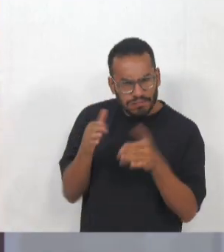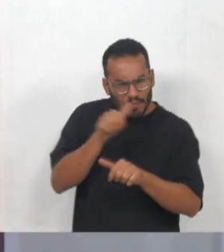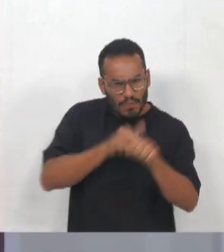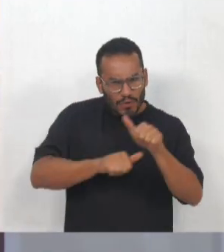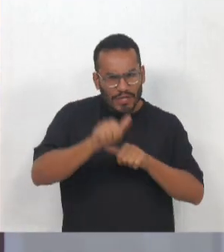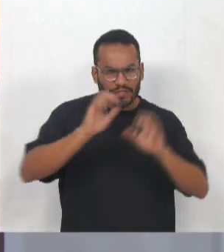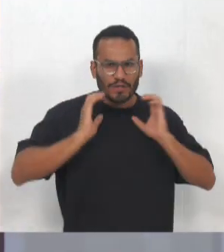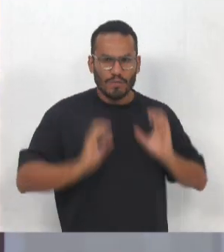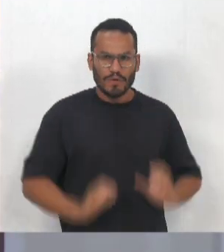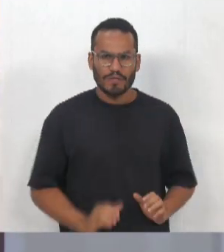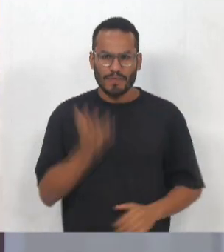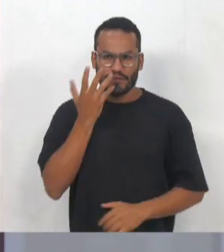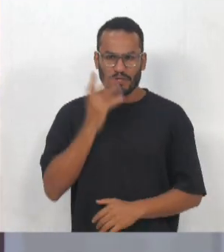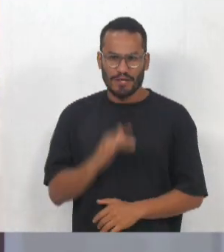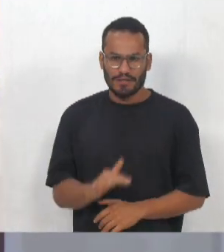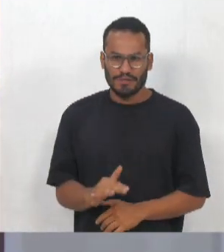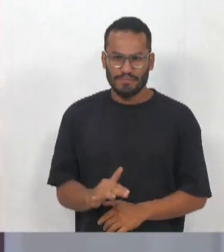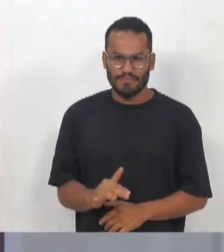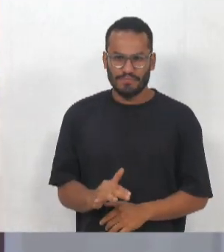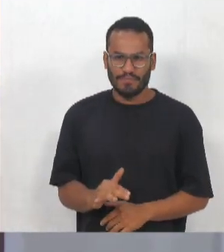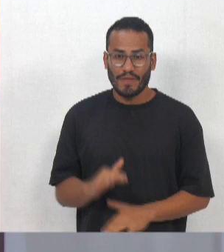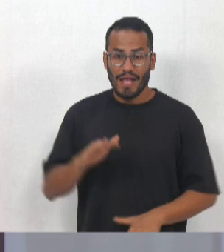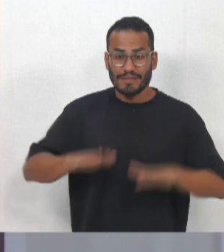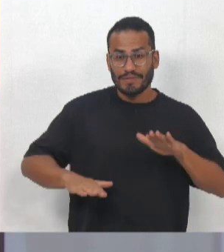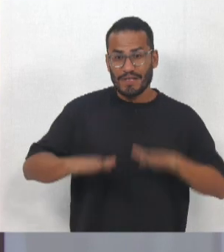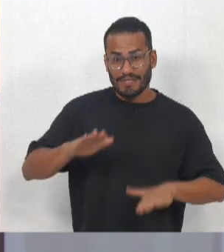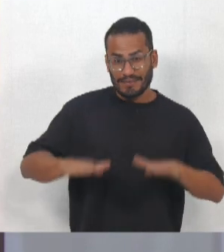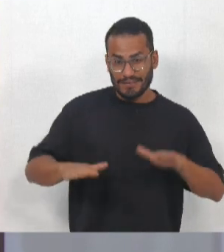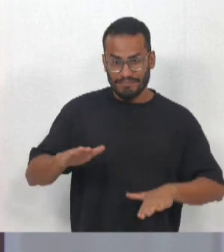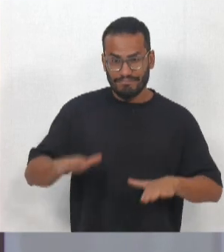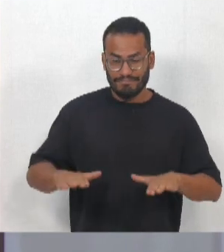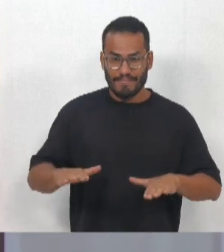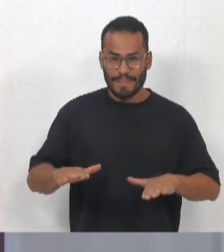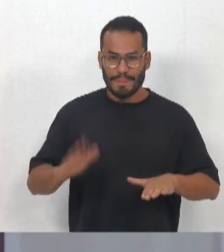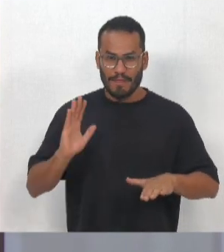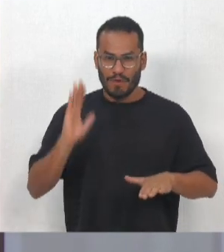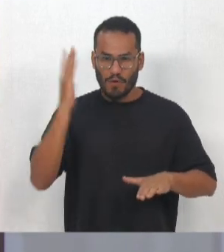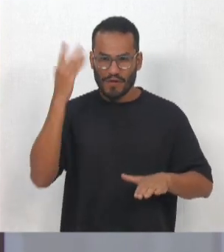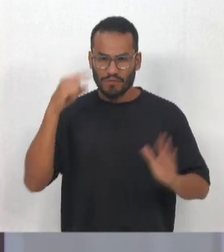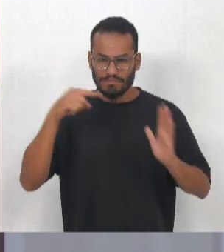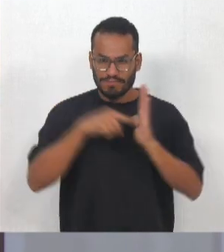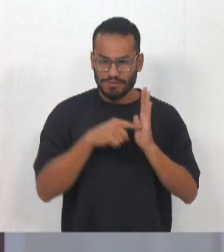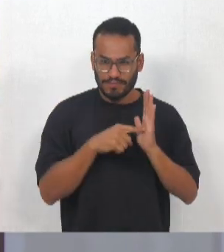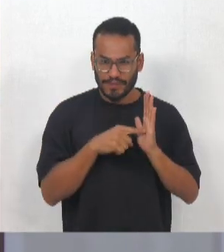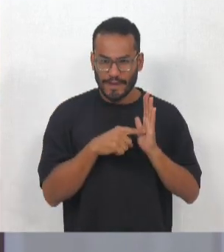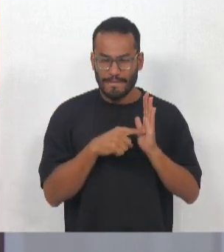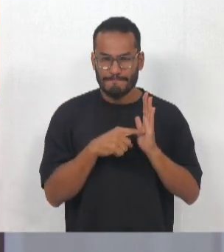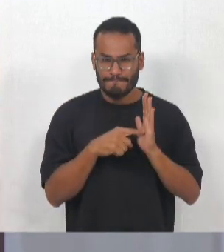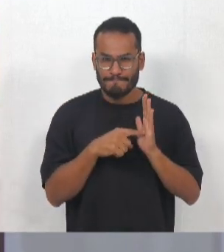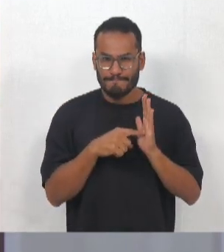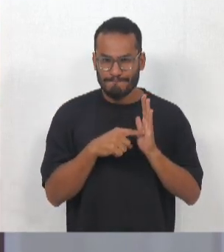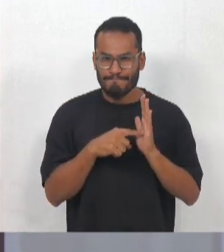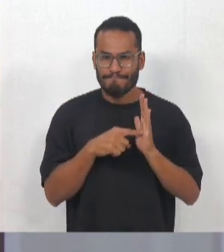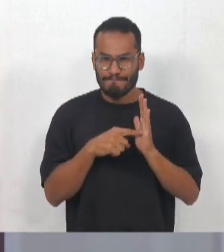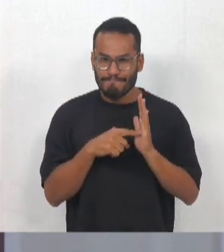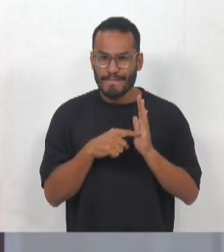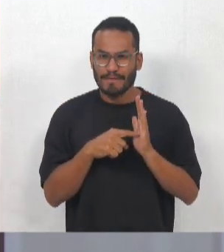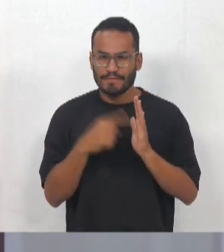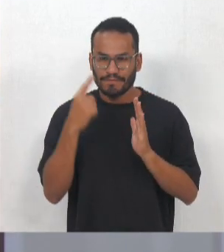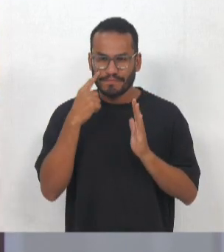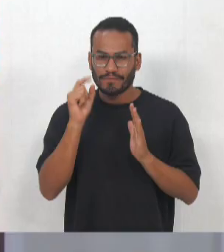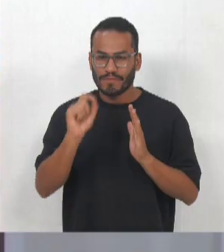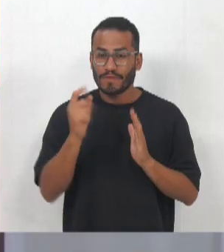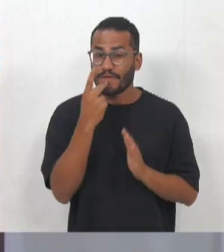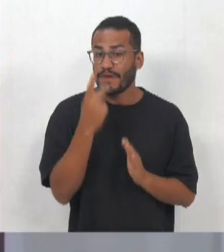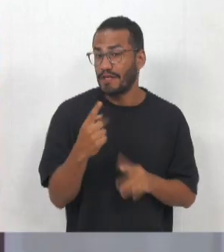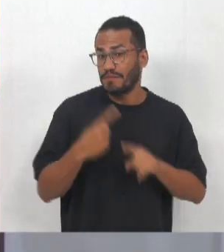mudanças de comportamento das crianças. E muitas vezes, quando elas denunciam, levar em consideração o que elas estão